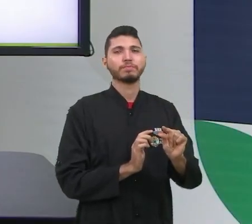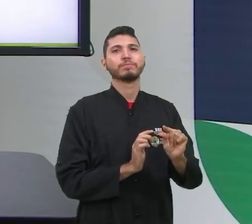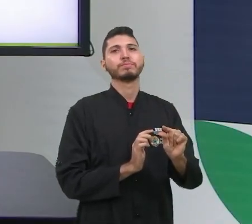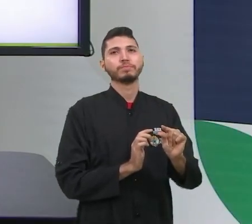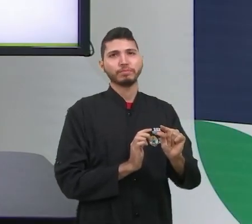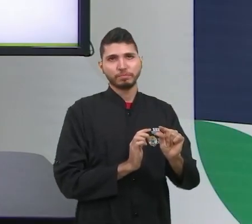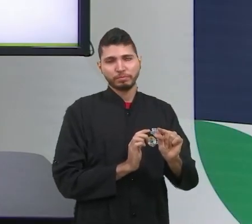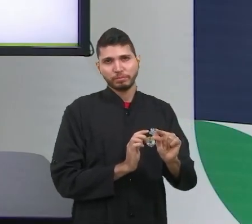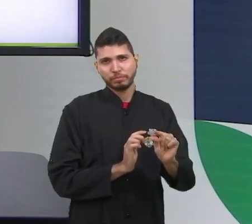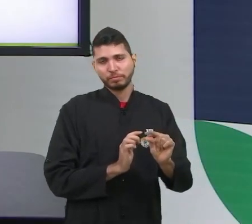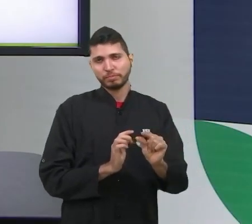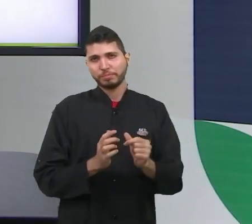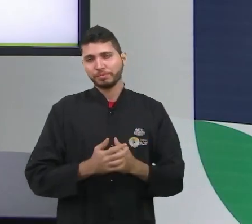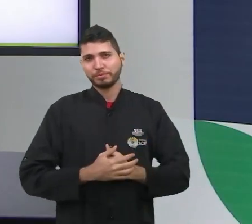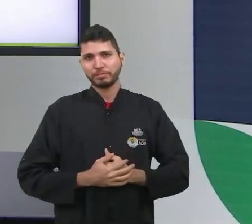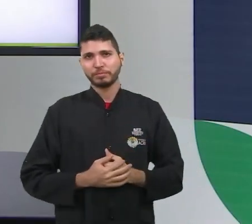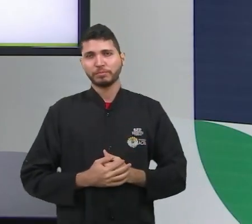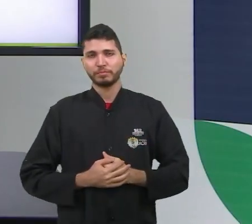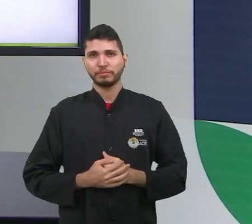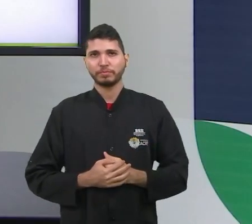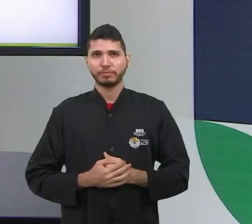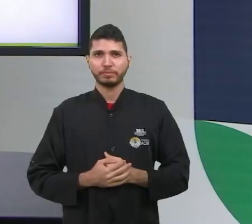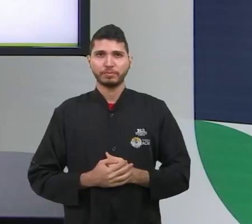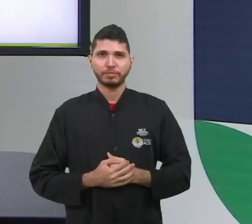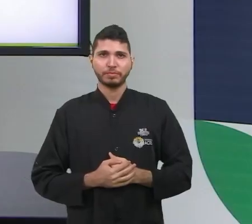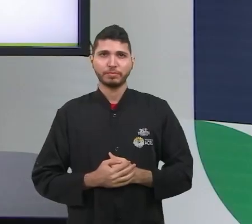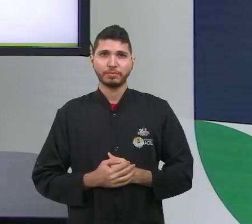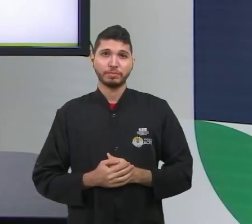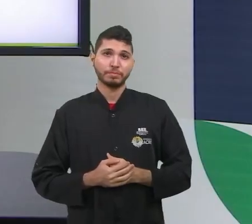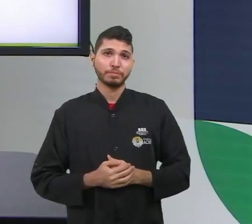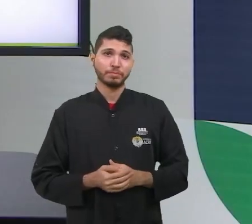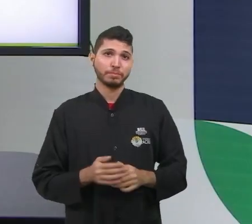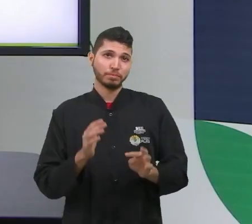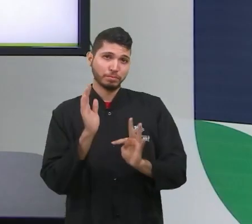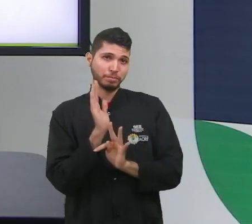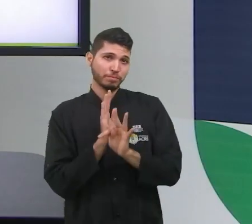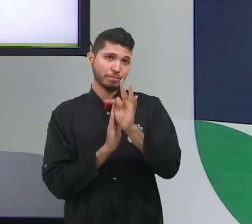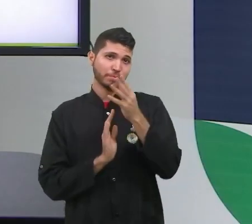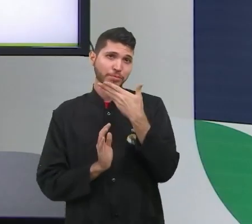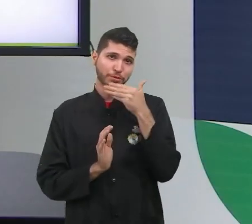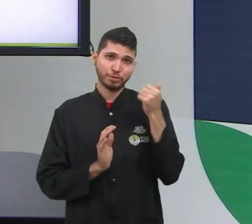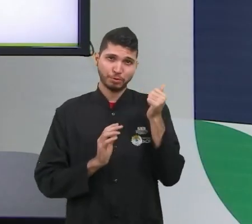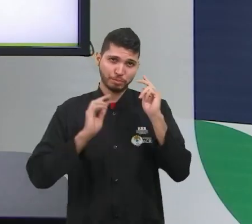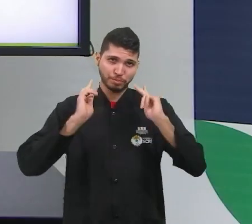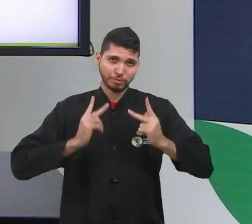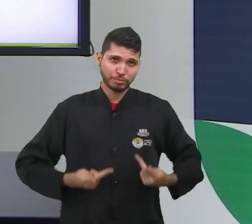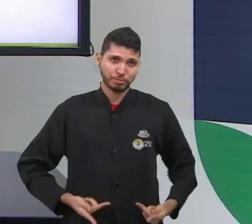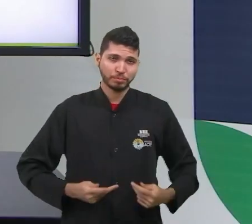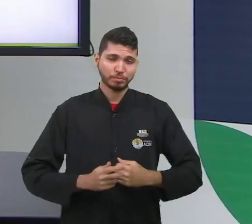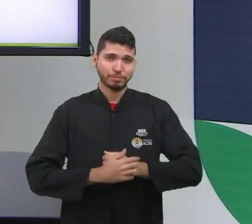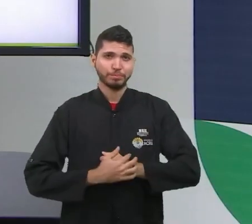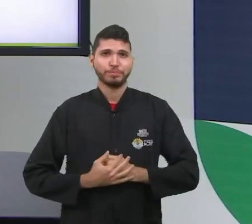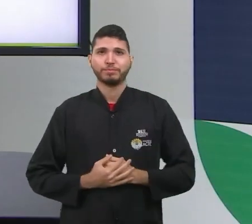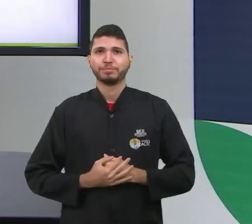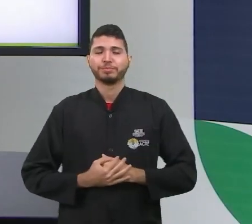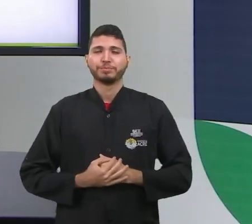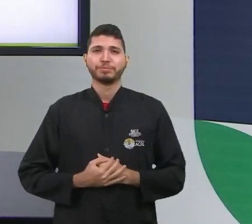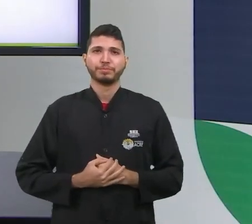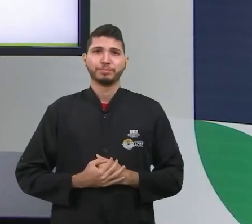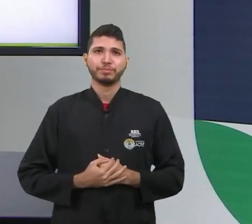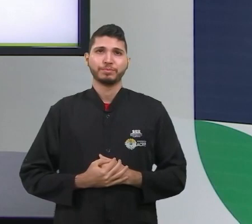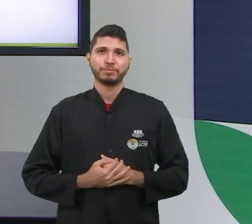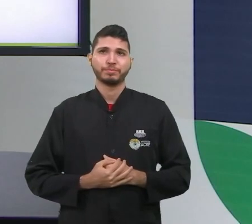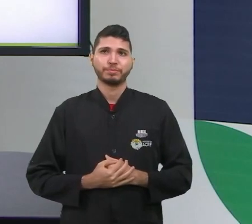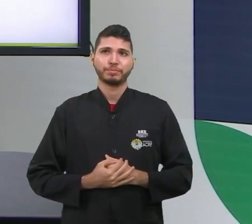diminuir, vai deixar uma temperatura mais amena, uma temperatura mais agradável, ok? Bom,